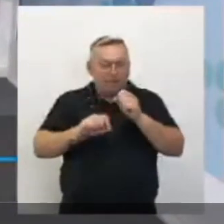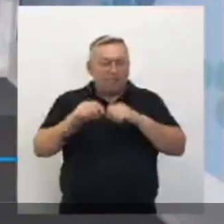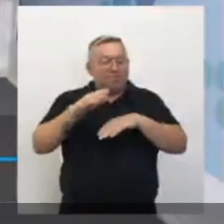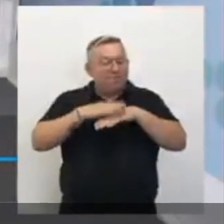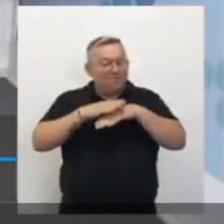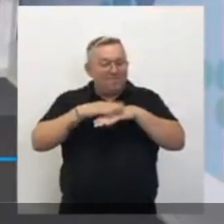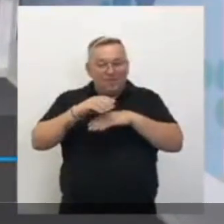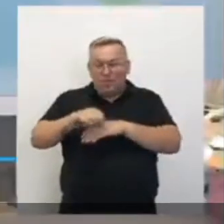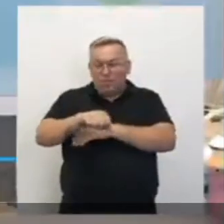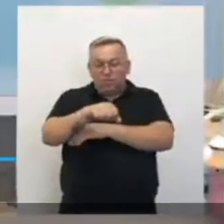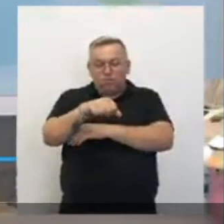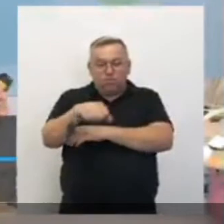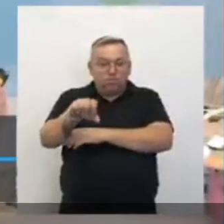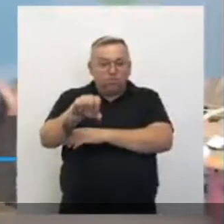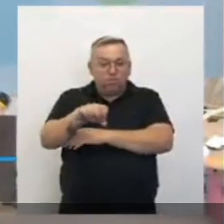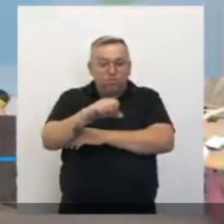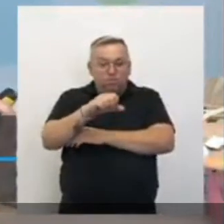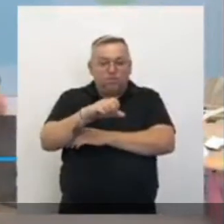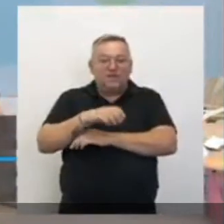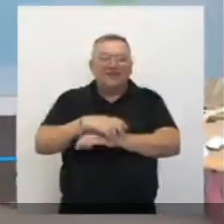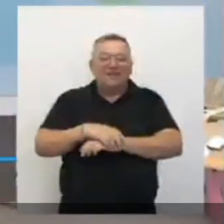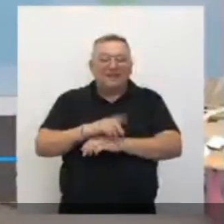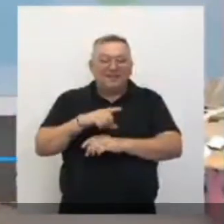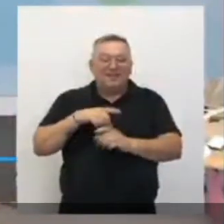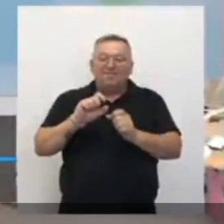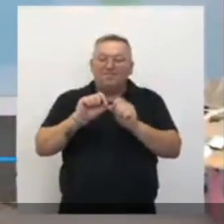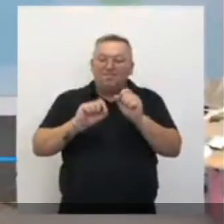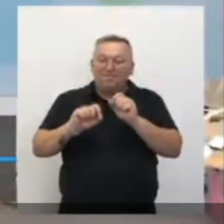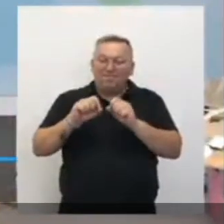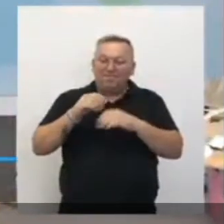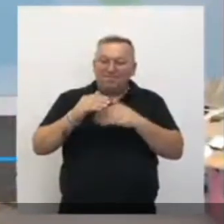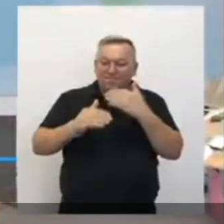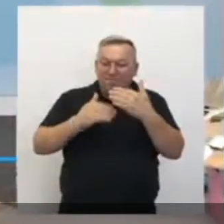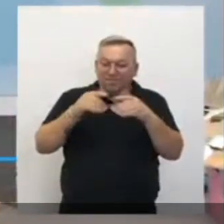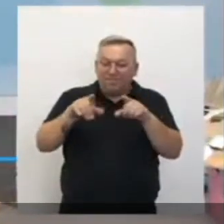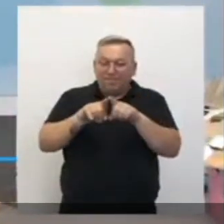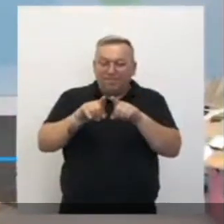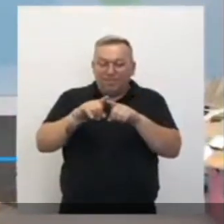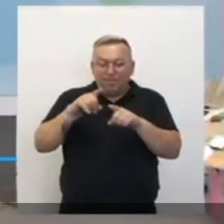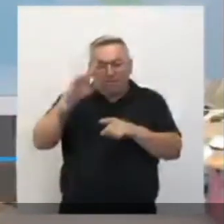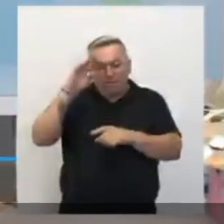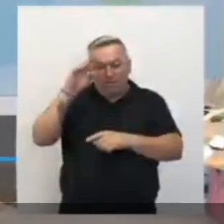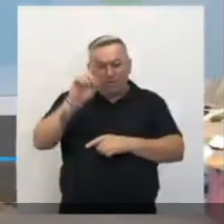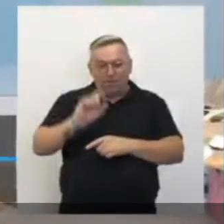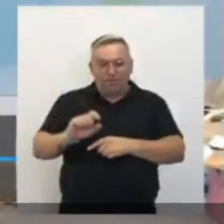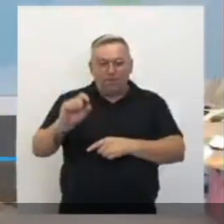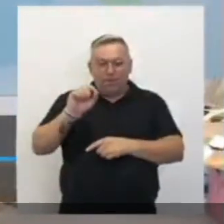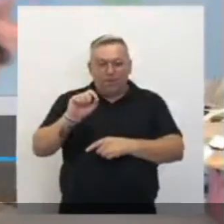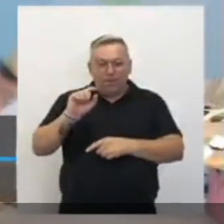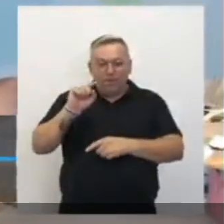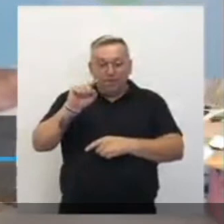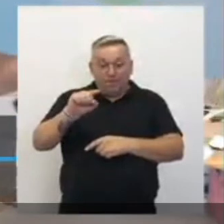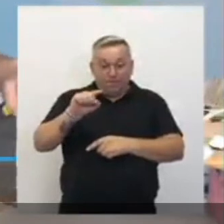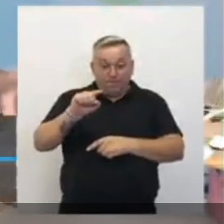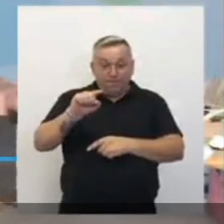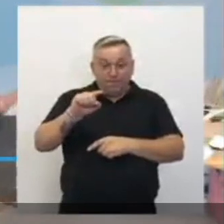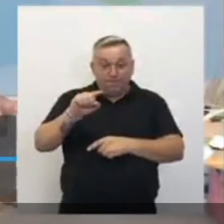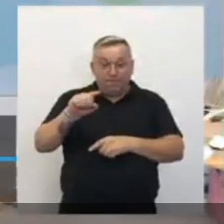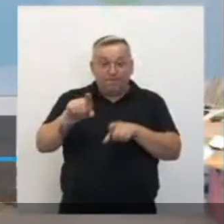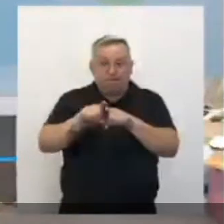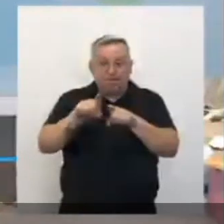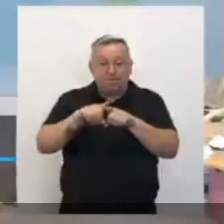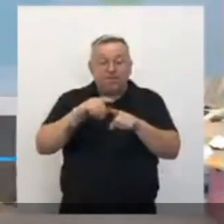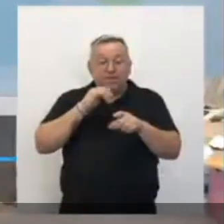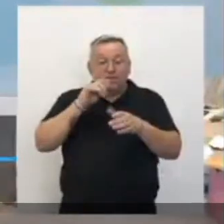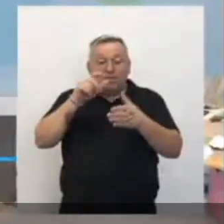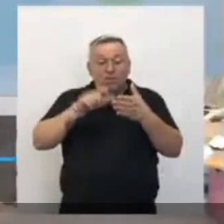né, Tony? É a construção, né? É a formação da construção aí, principalmente esse braço, esse modelo hidráulico,